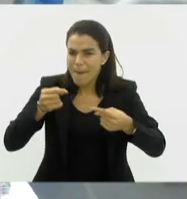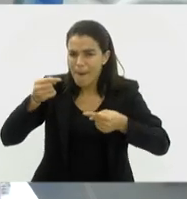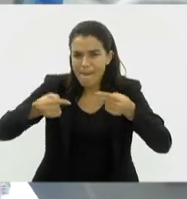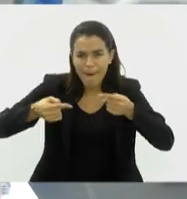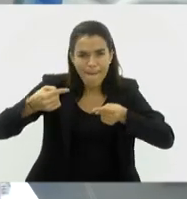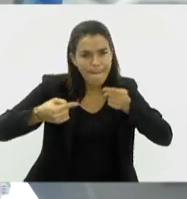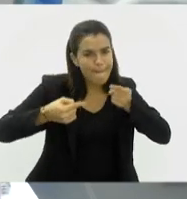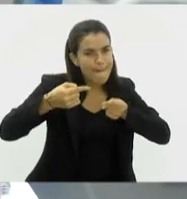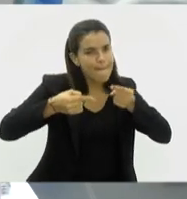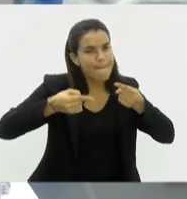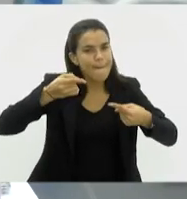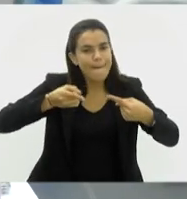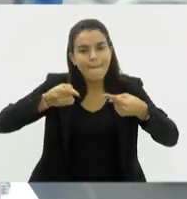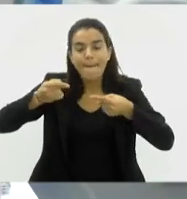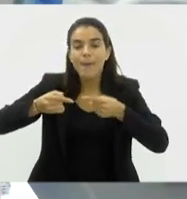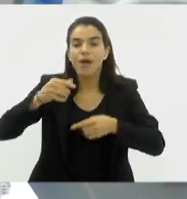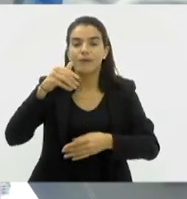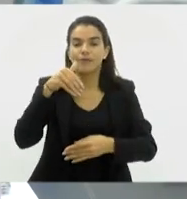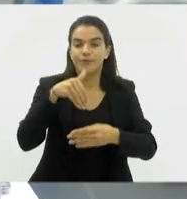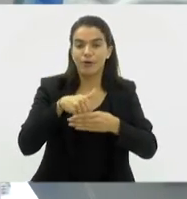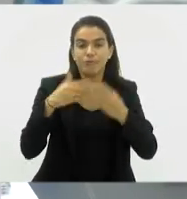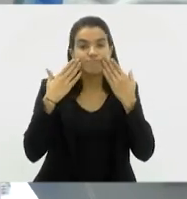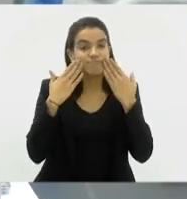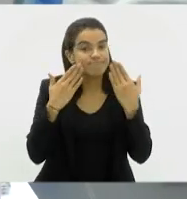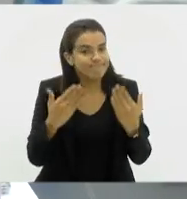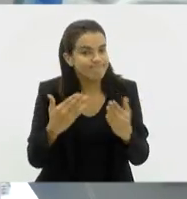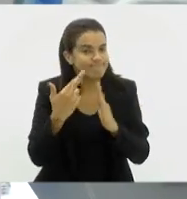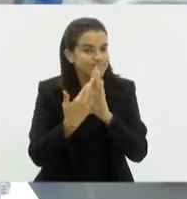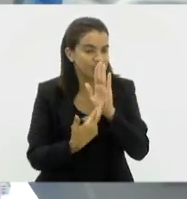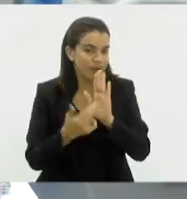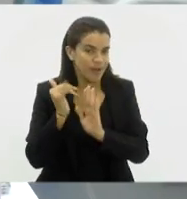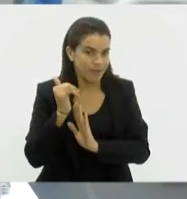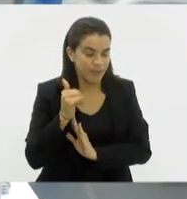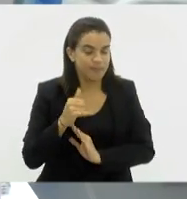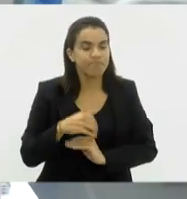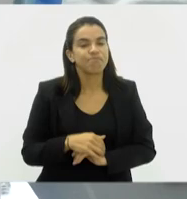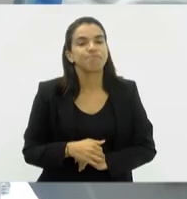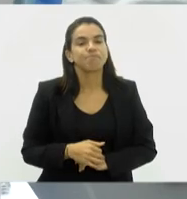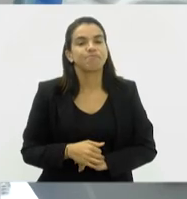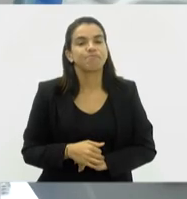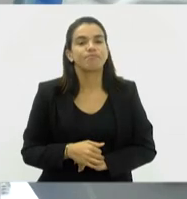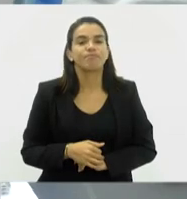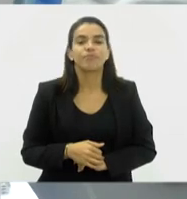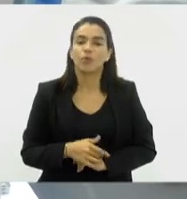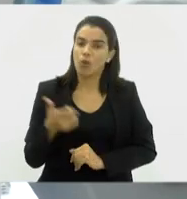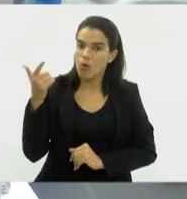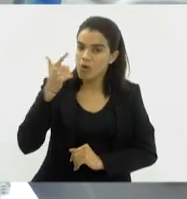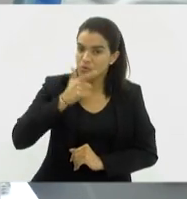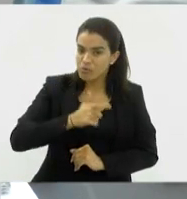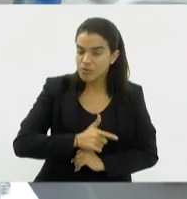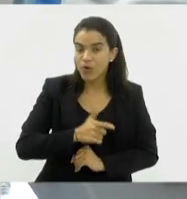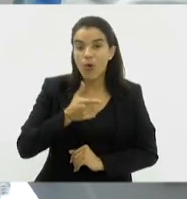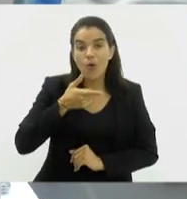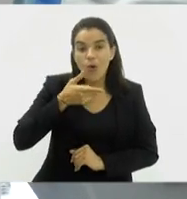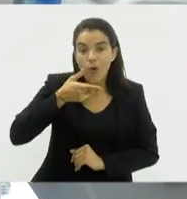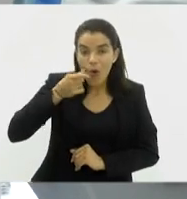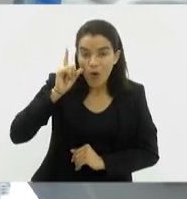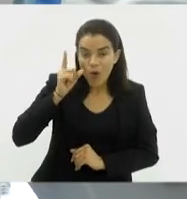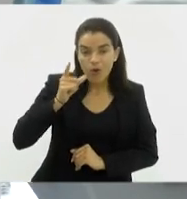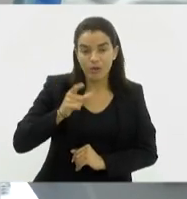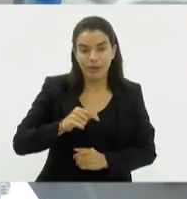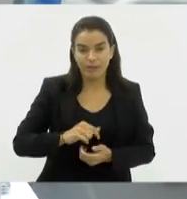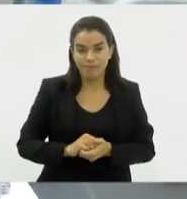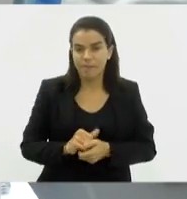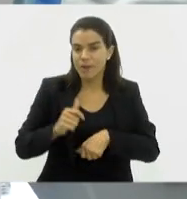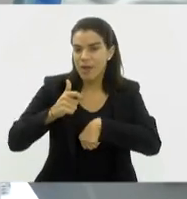debater o voto apresentado pelo relator e assim o fizemos no dia de ontem